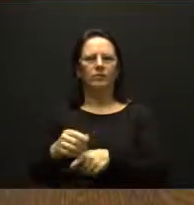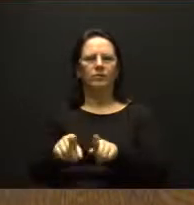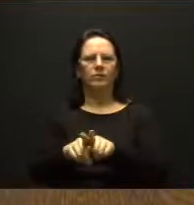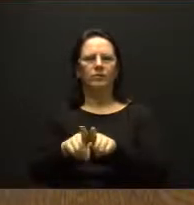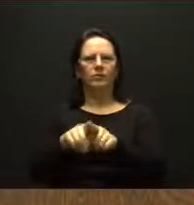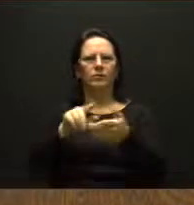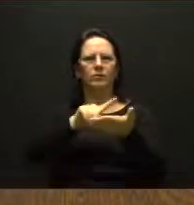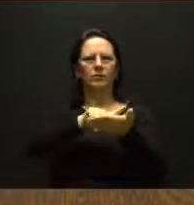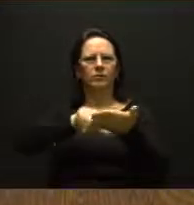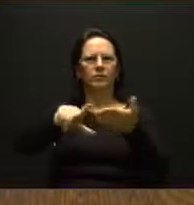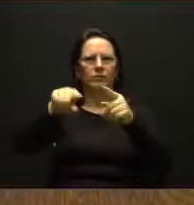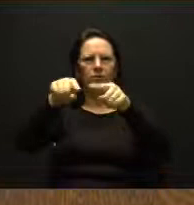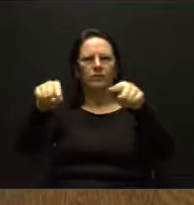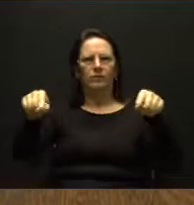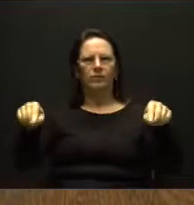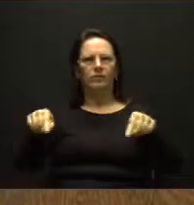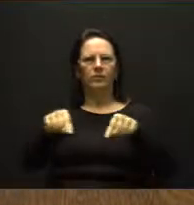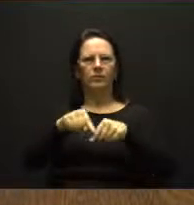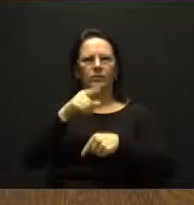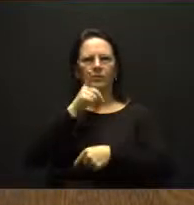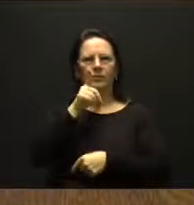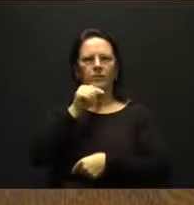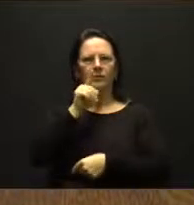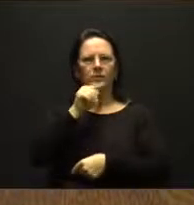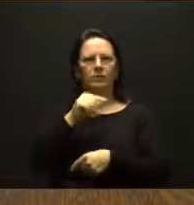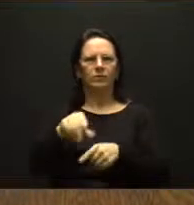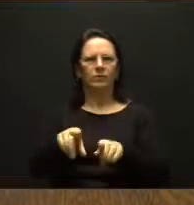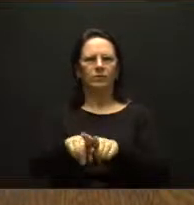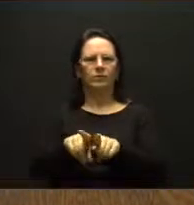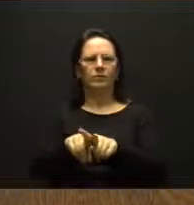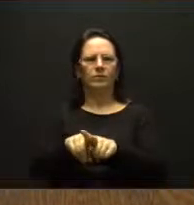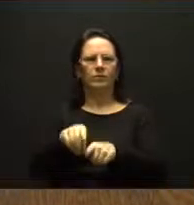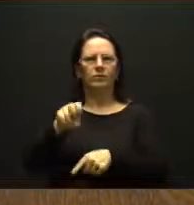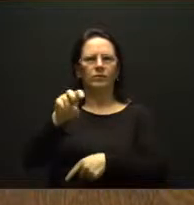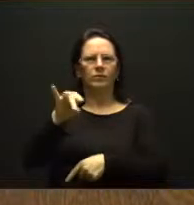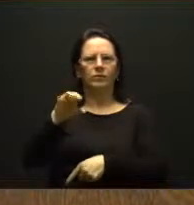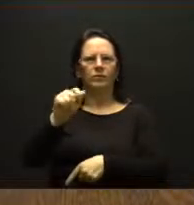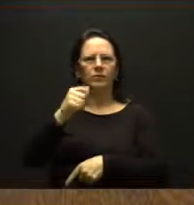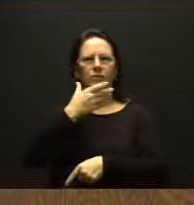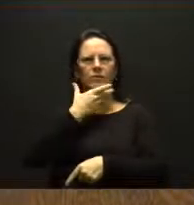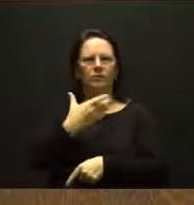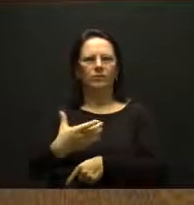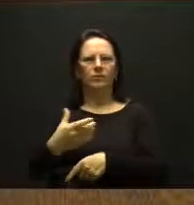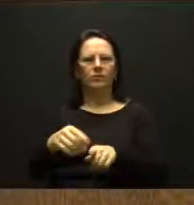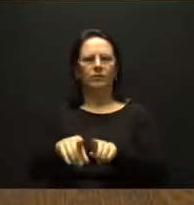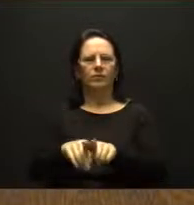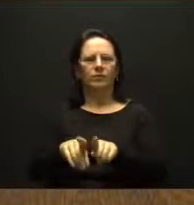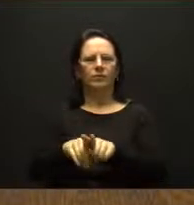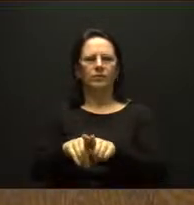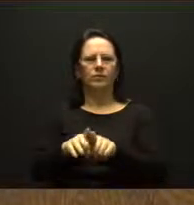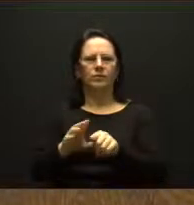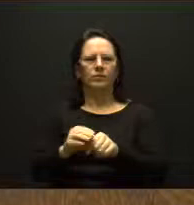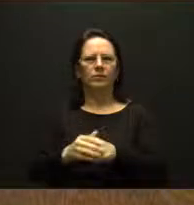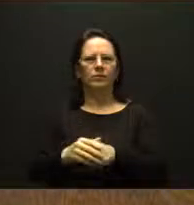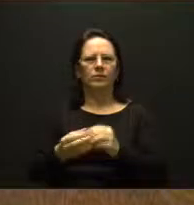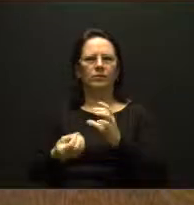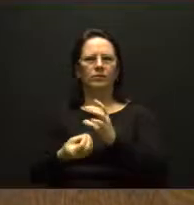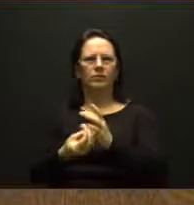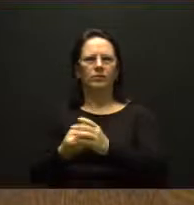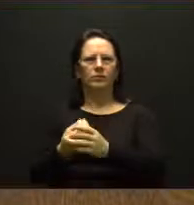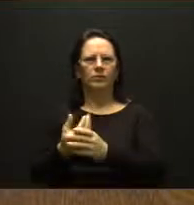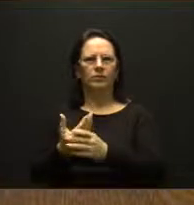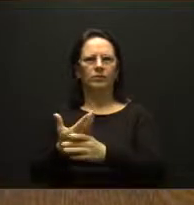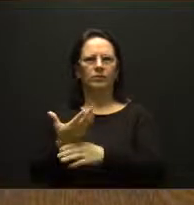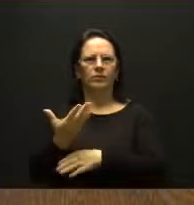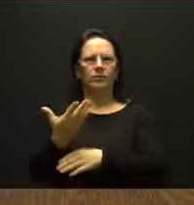e peso da caixa d'água da ume a sister soares campos w natal e caminhos gestões para a criação de